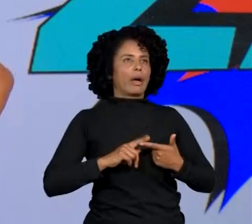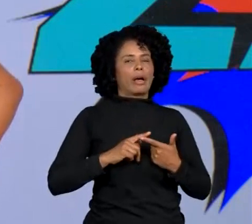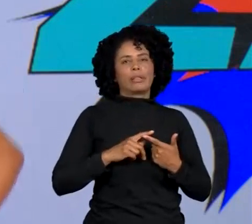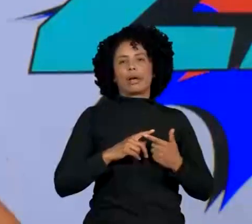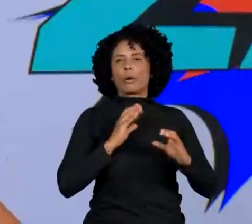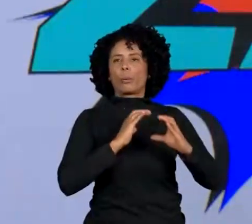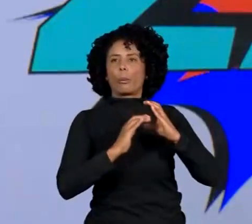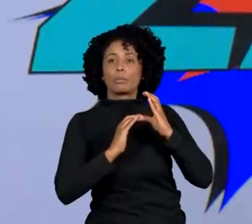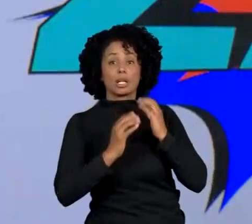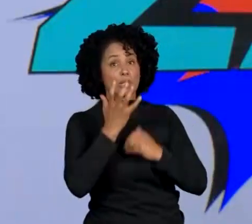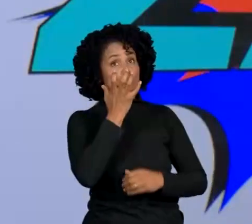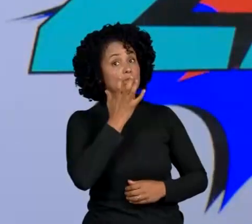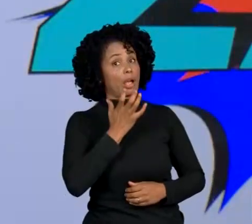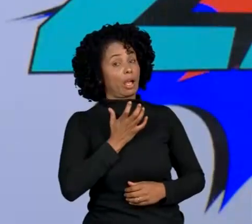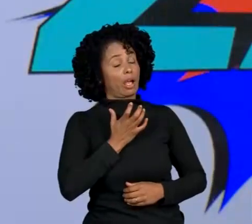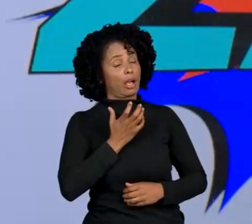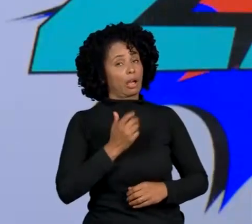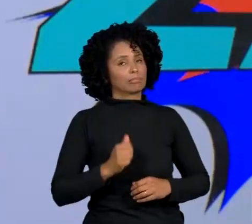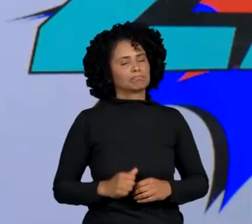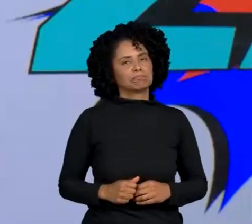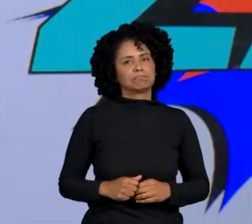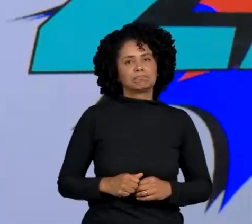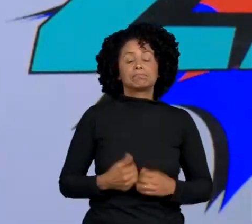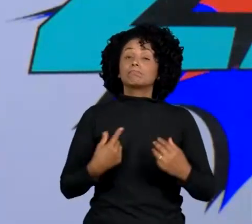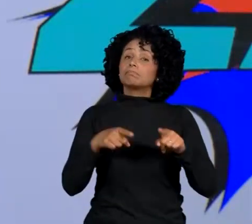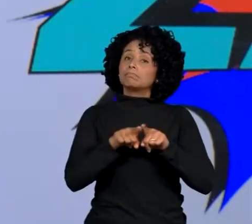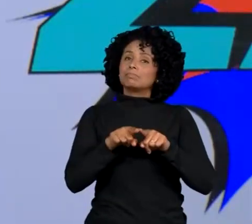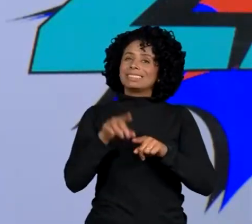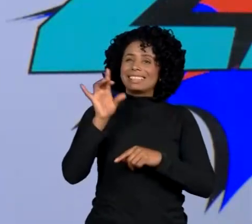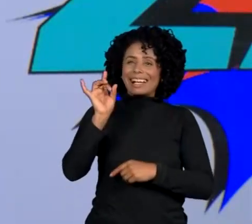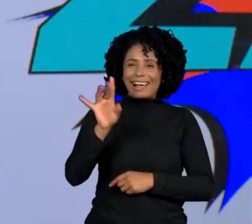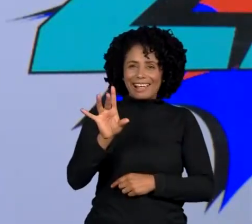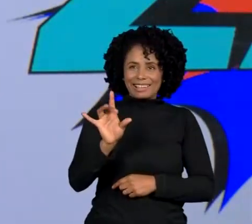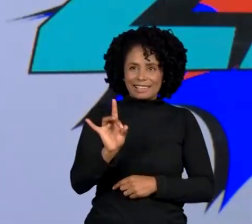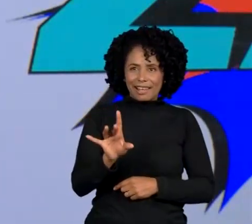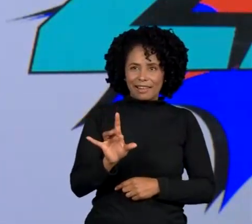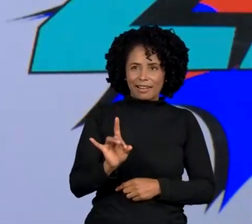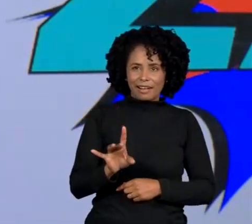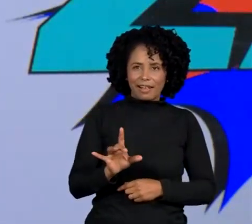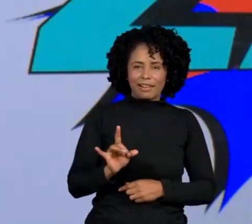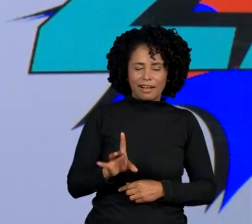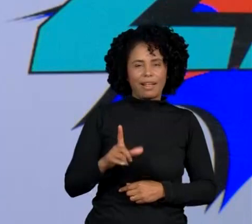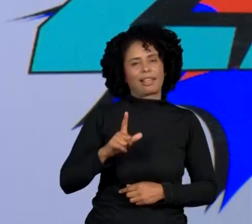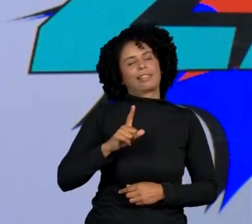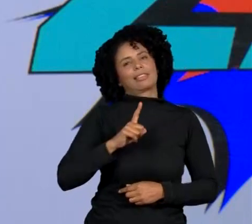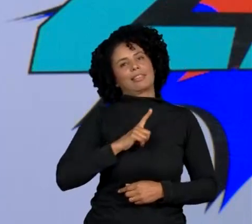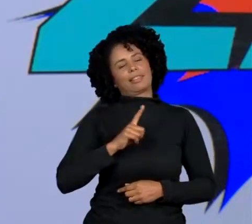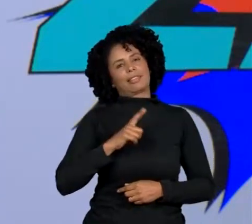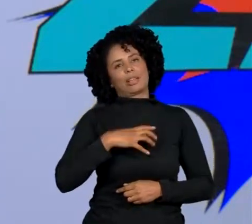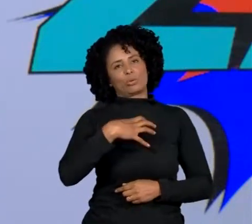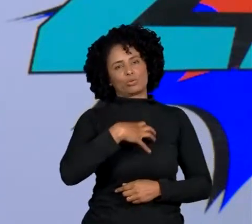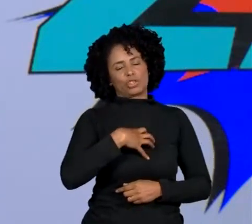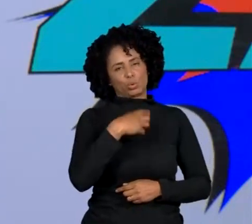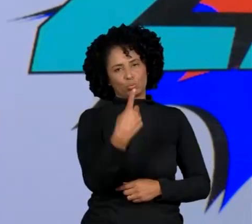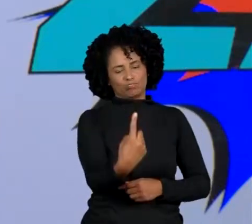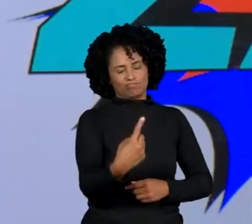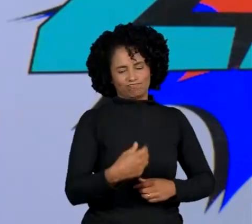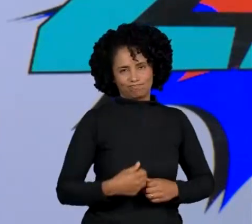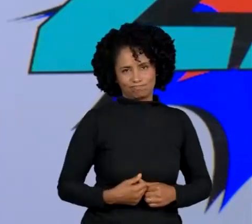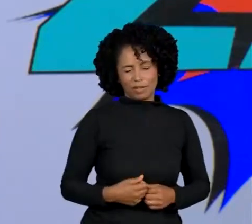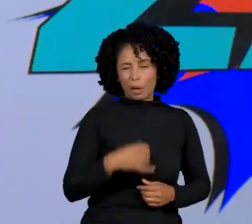tem os demais todos aqui, cada um com funções diferentes. E eu falei